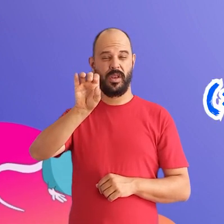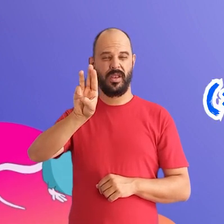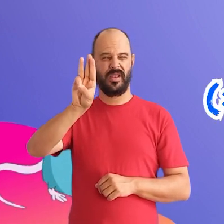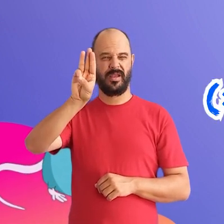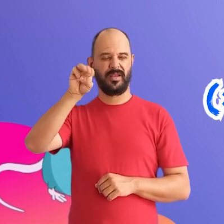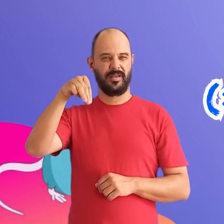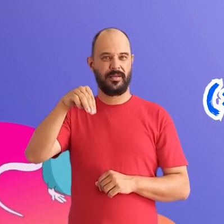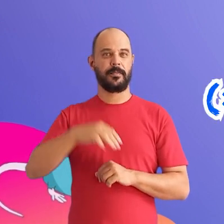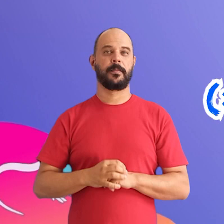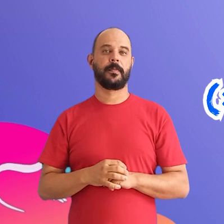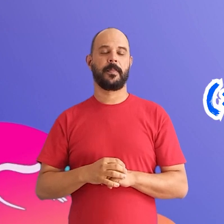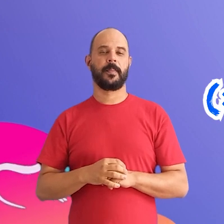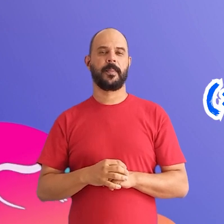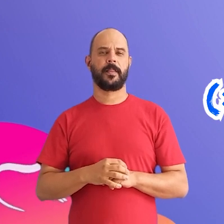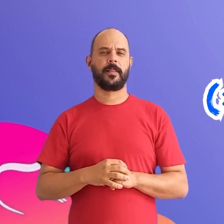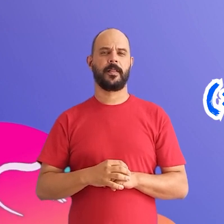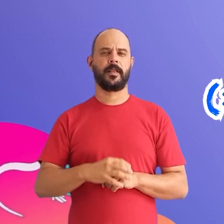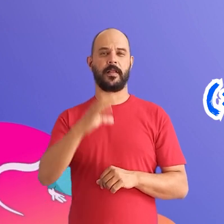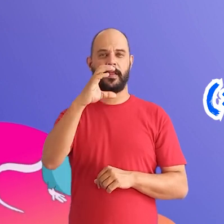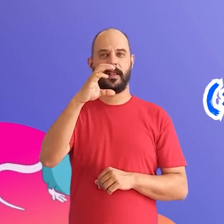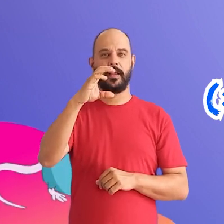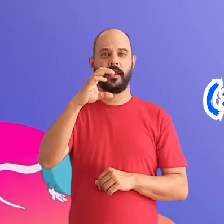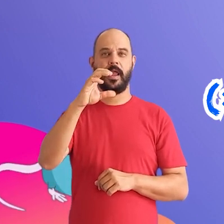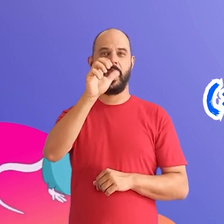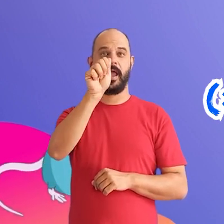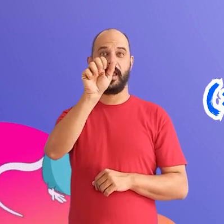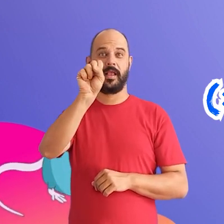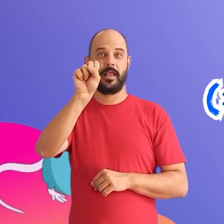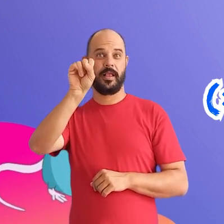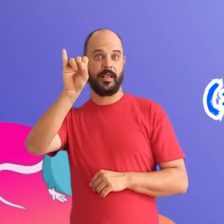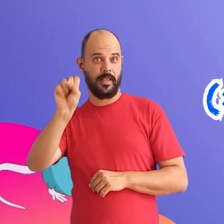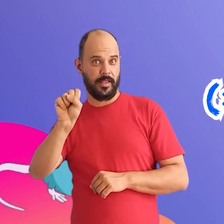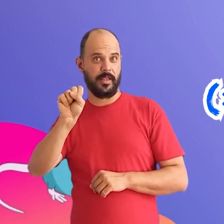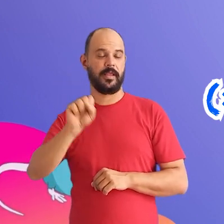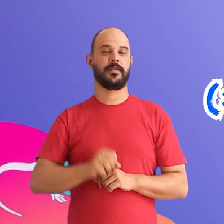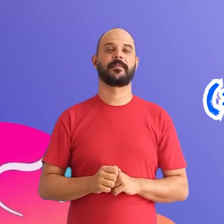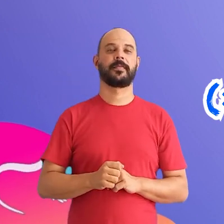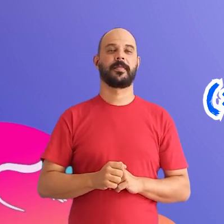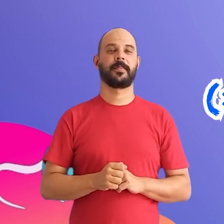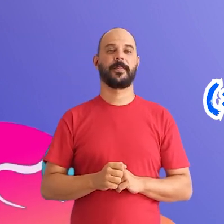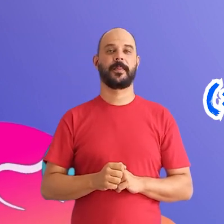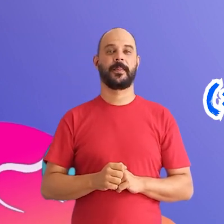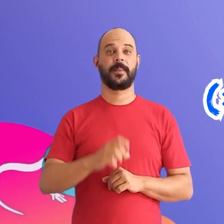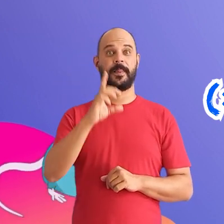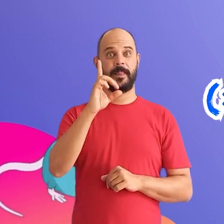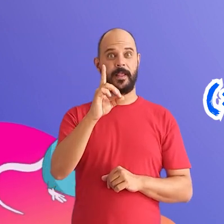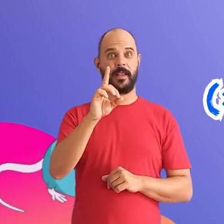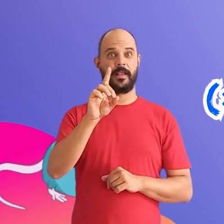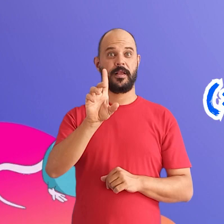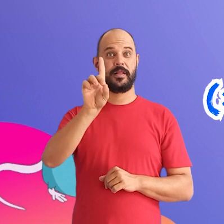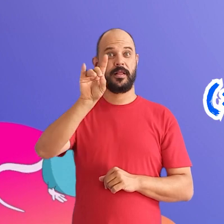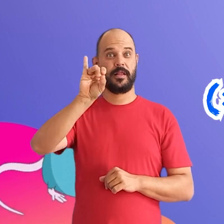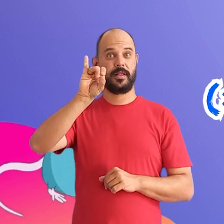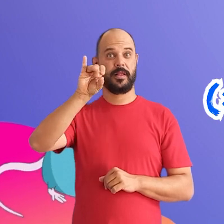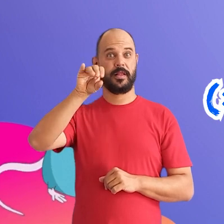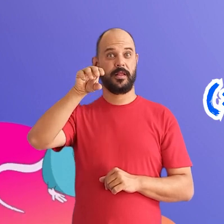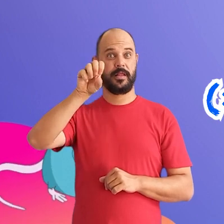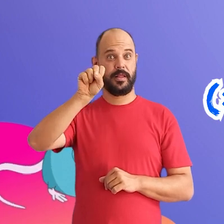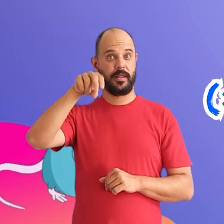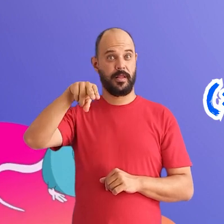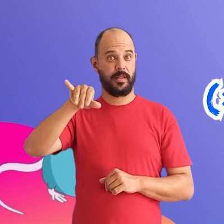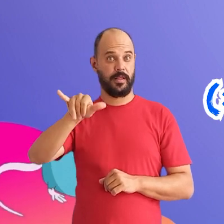C, Machado de Assis. Alternativa D, Walt Disney. Alternativa